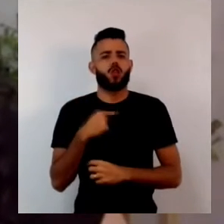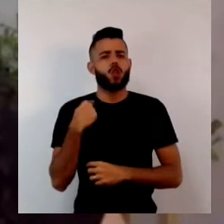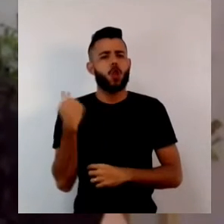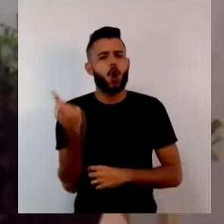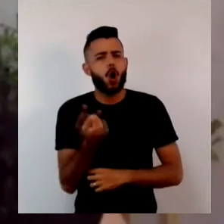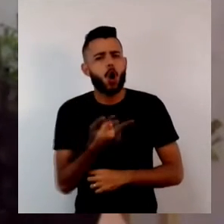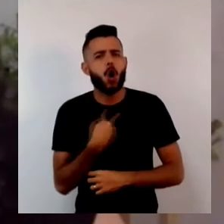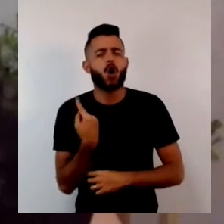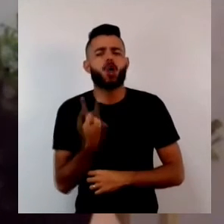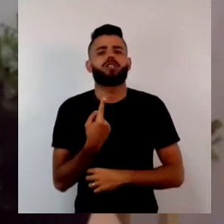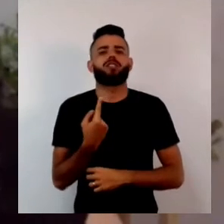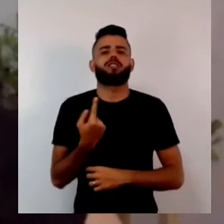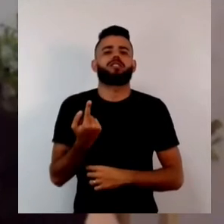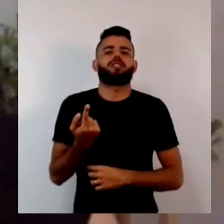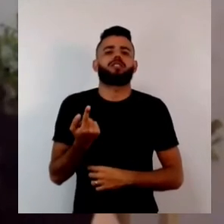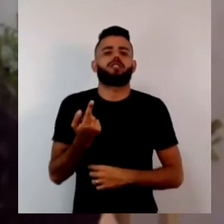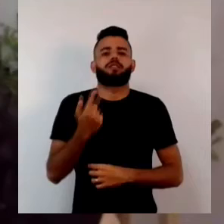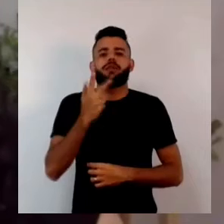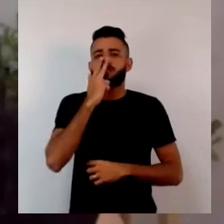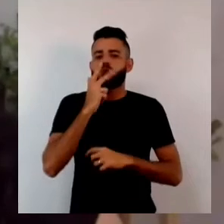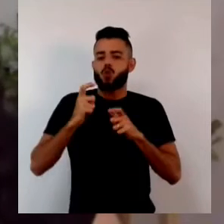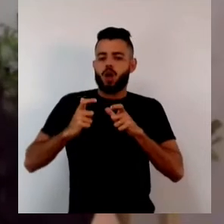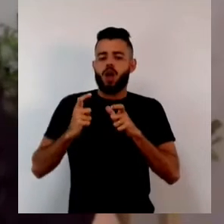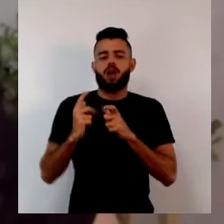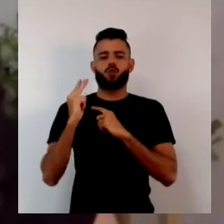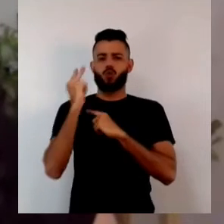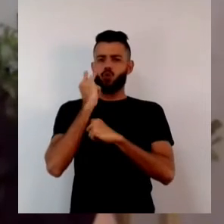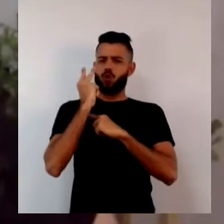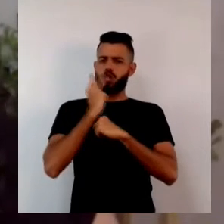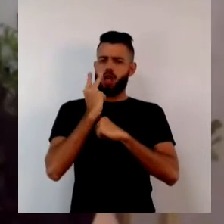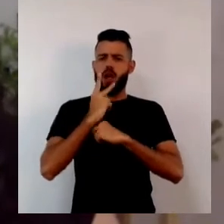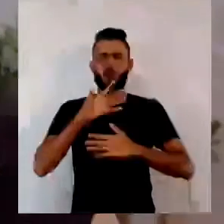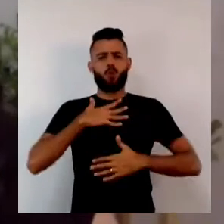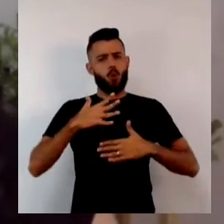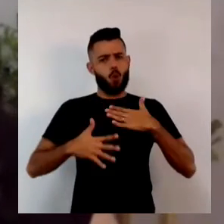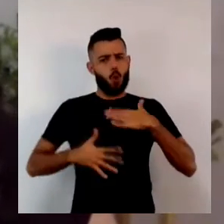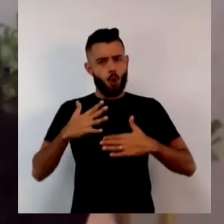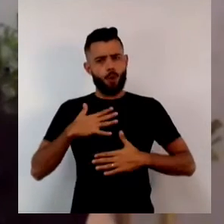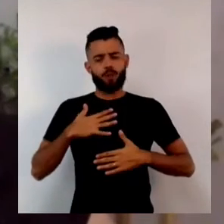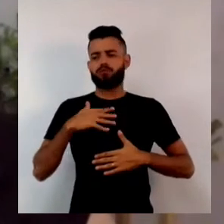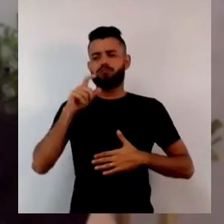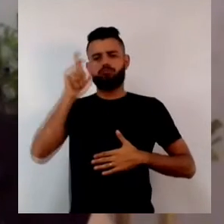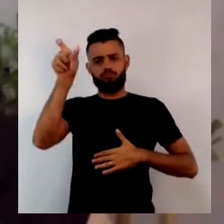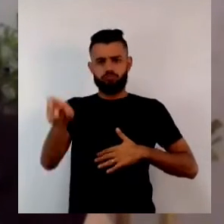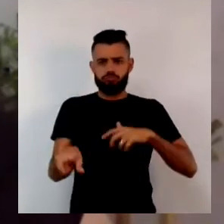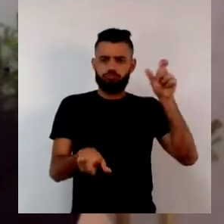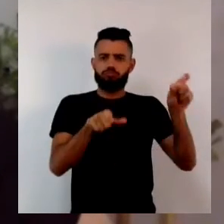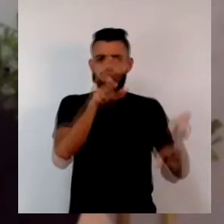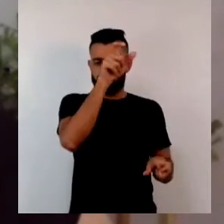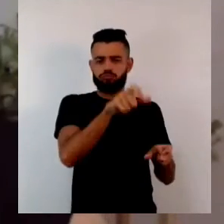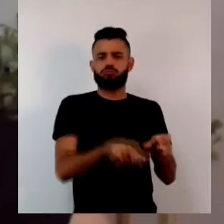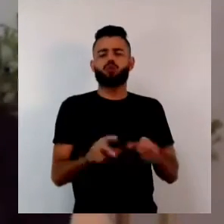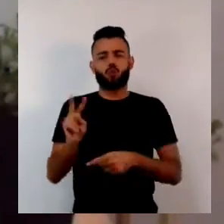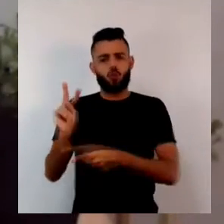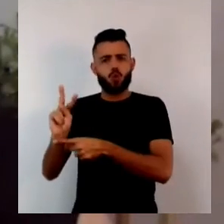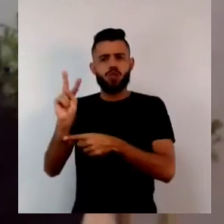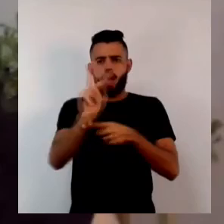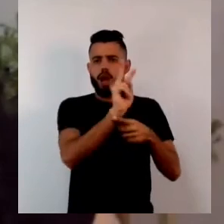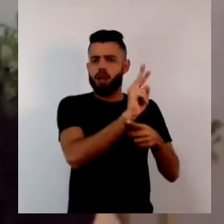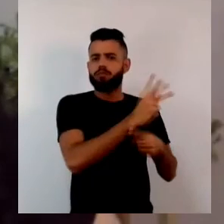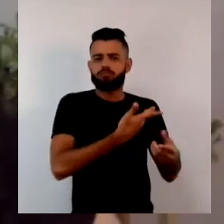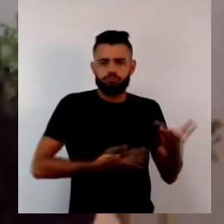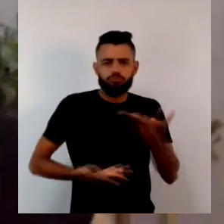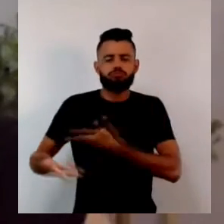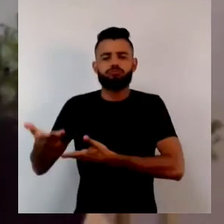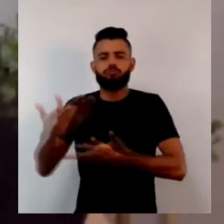de cuidado com o nosso corpo e com o corpo do outro, né, desse cuidado coletivo. Então, muitos pesquisadores precisaram interromper